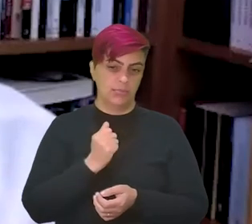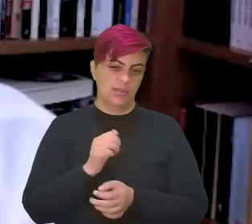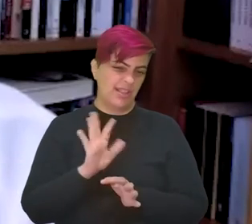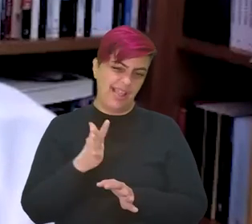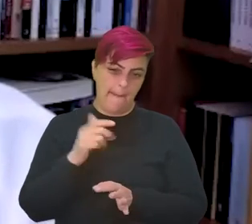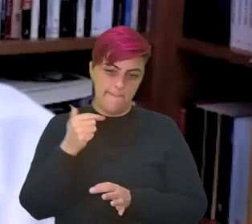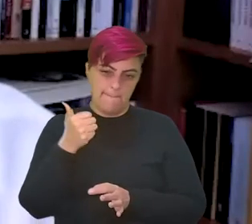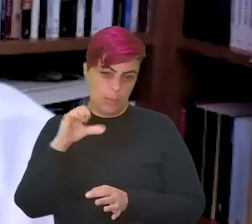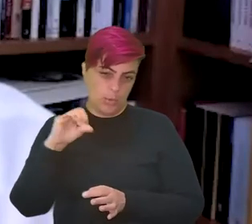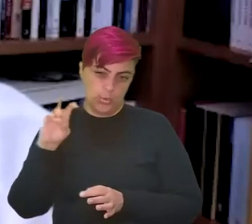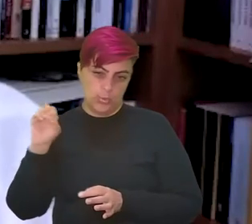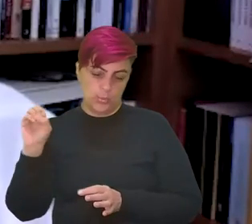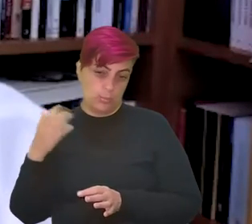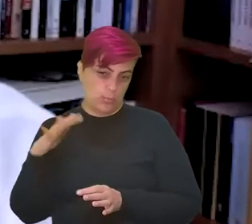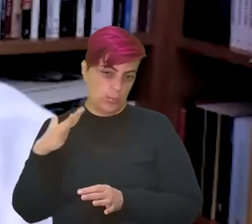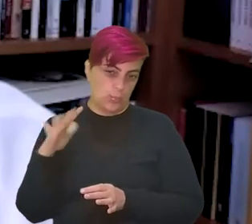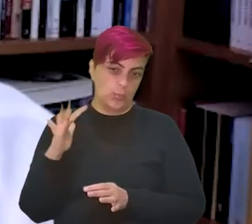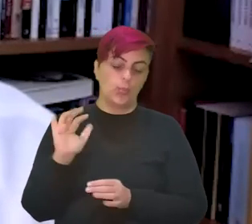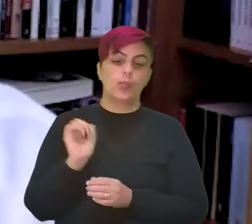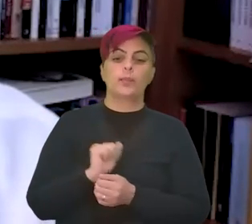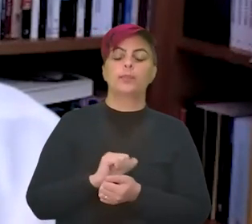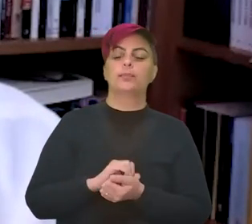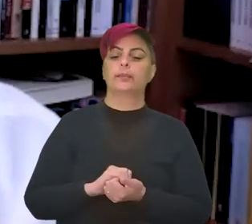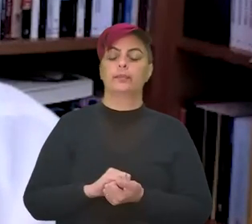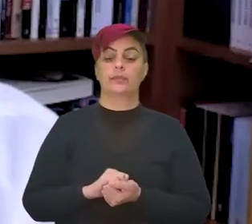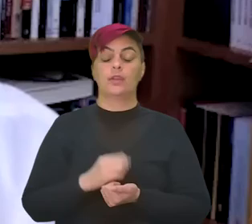em 1950, alguma coisa,